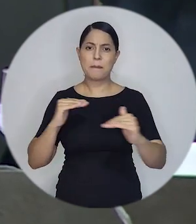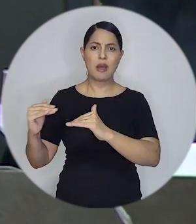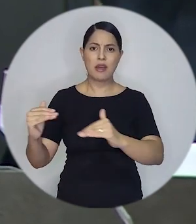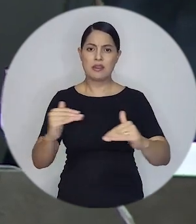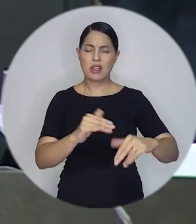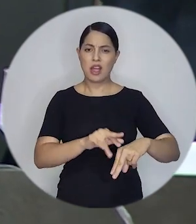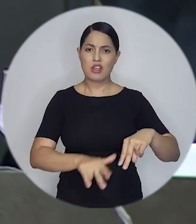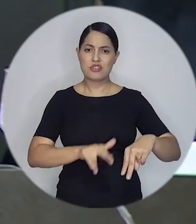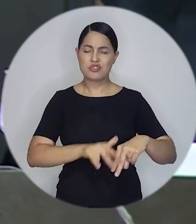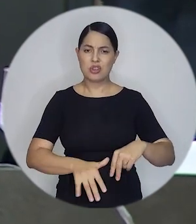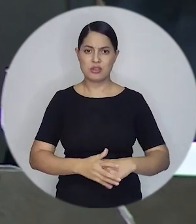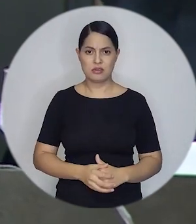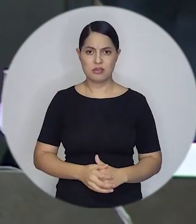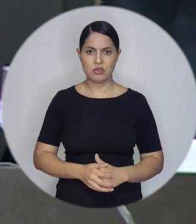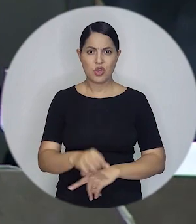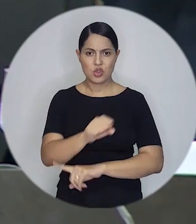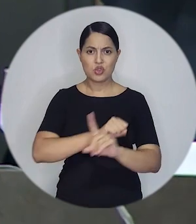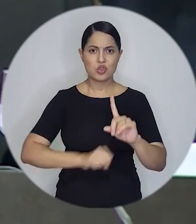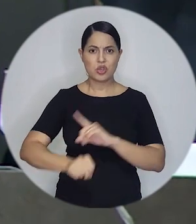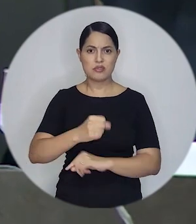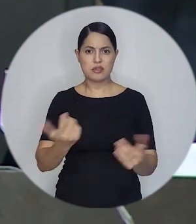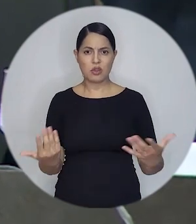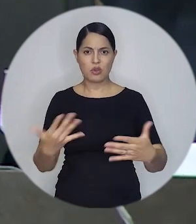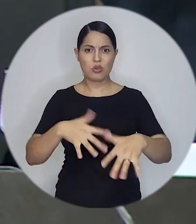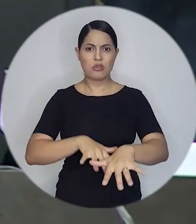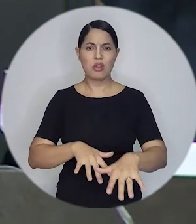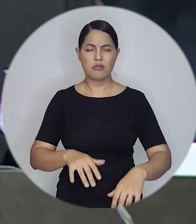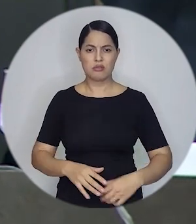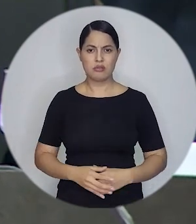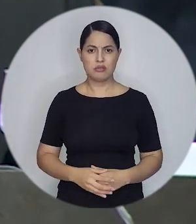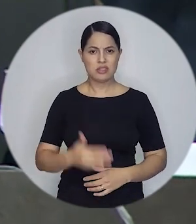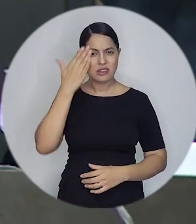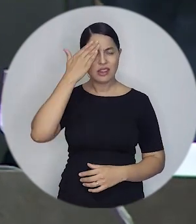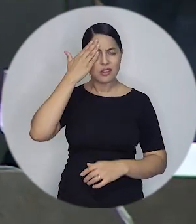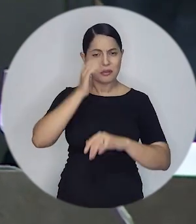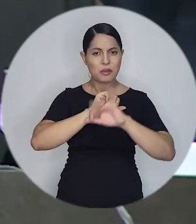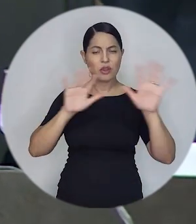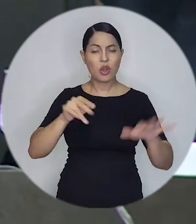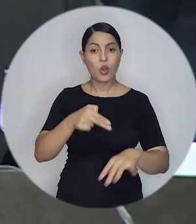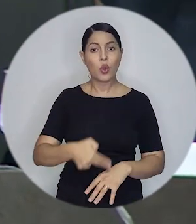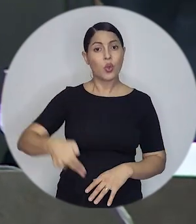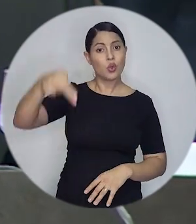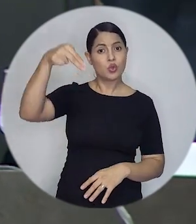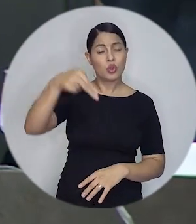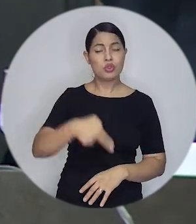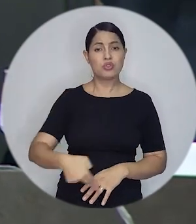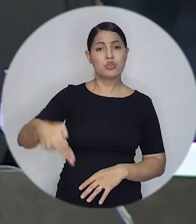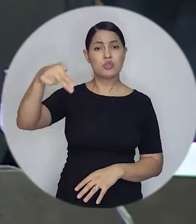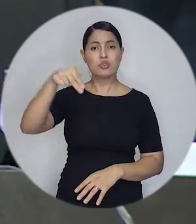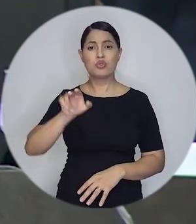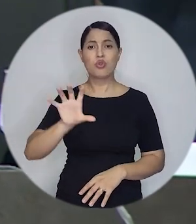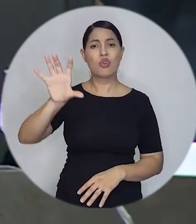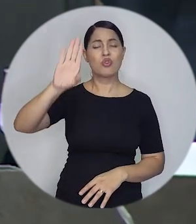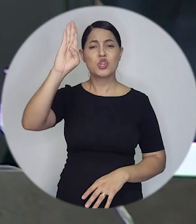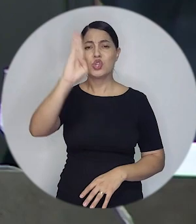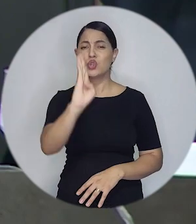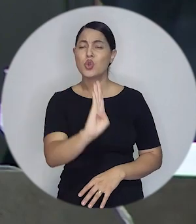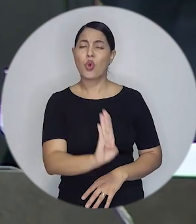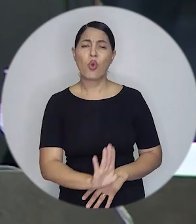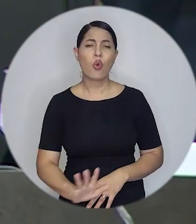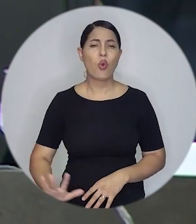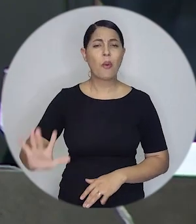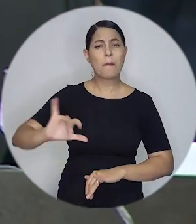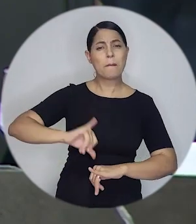da inclusão racial. É preciso reconhecer que os nordestinos e os nortistas sofrem o tempo todo